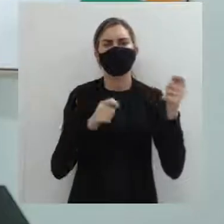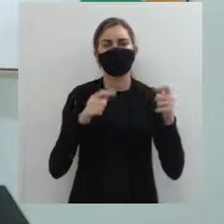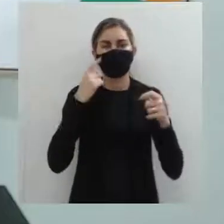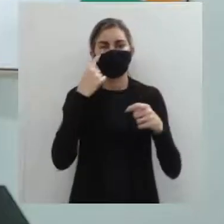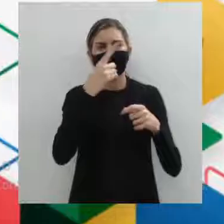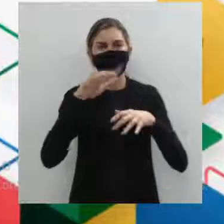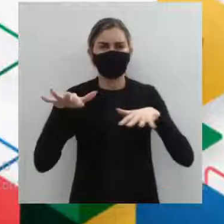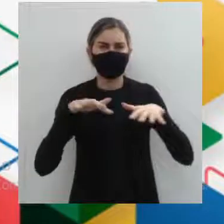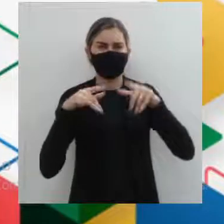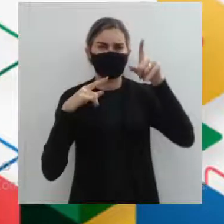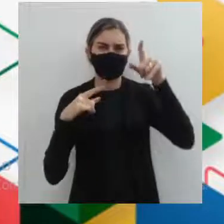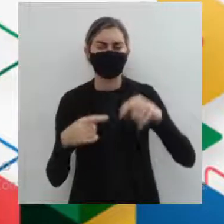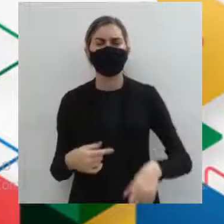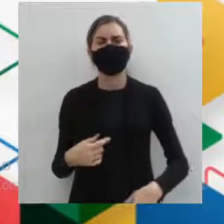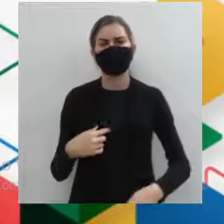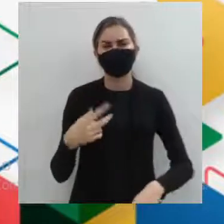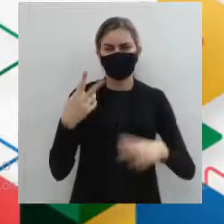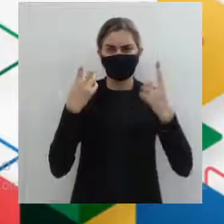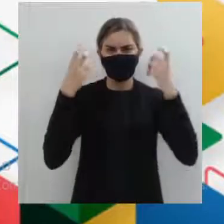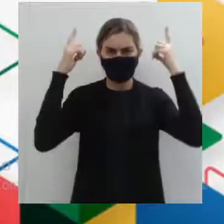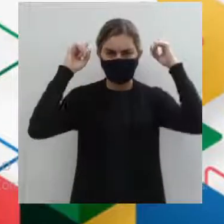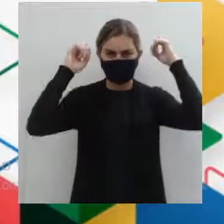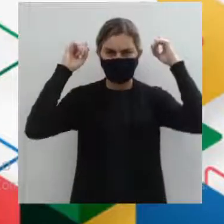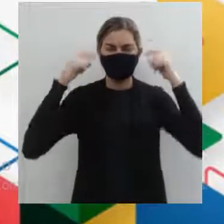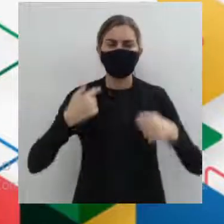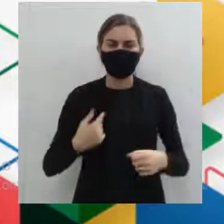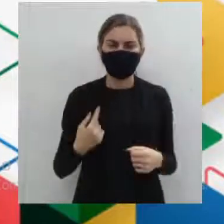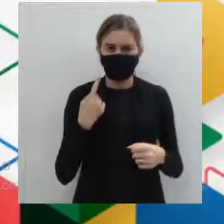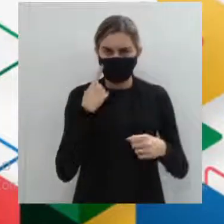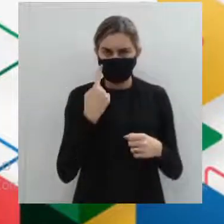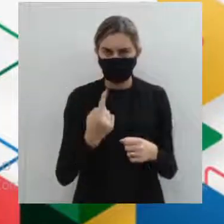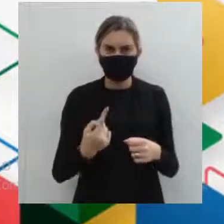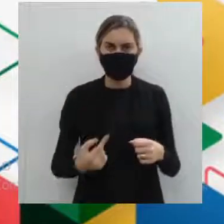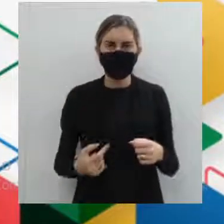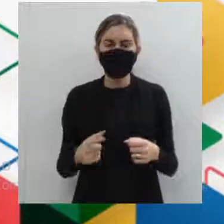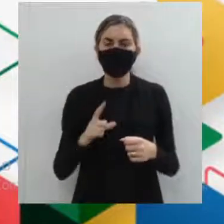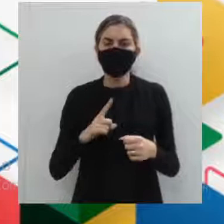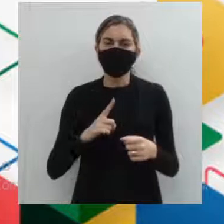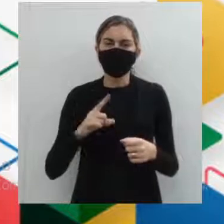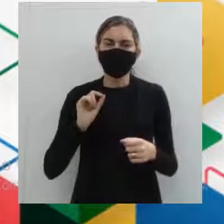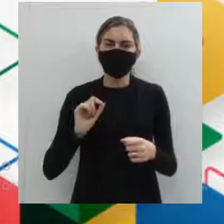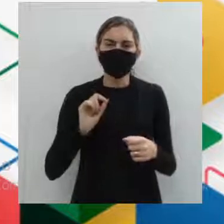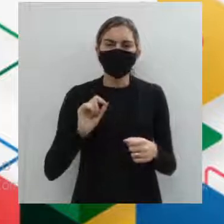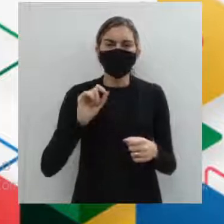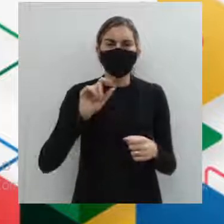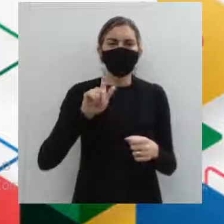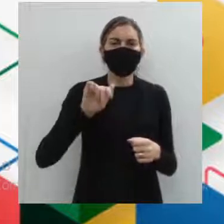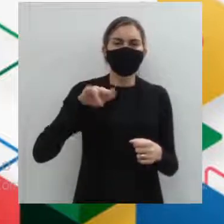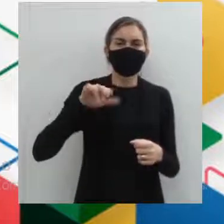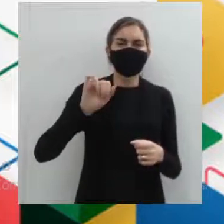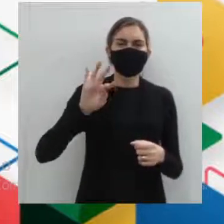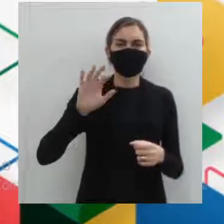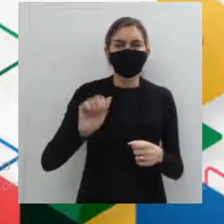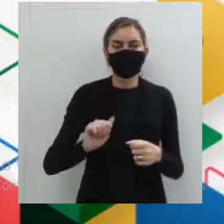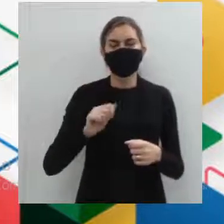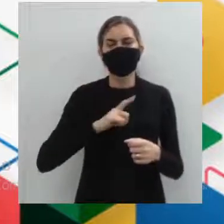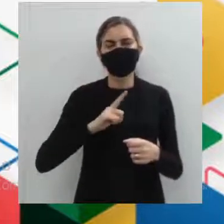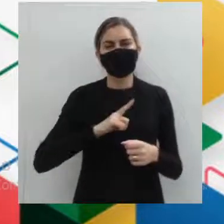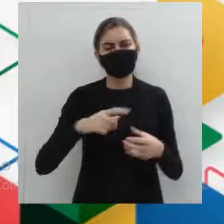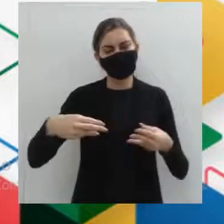aqui. Então você pode perceber o que é que nós temos aqui como elementos da ginástica. Nós temos